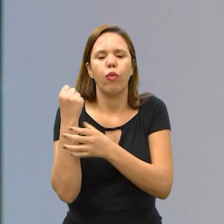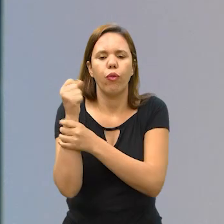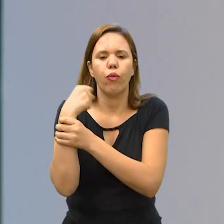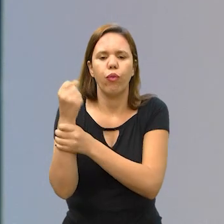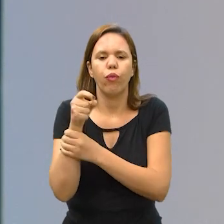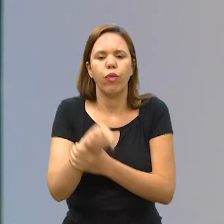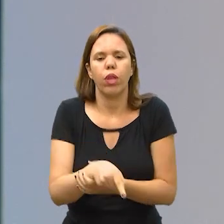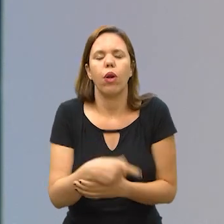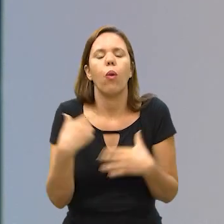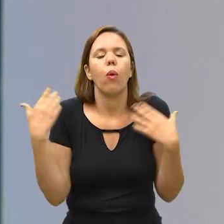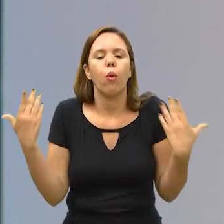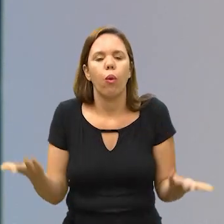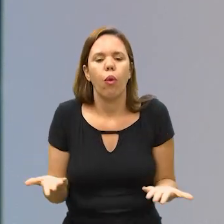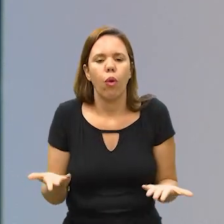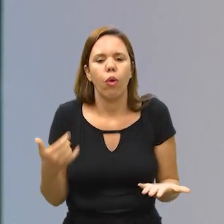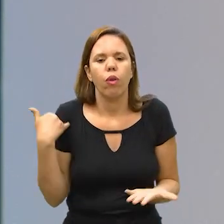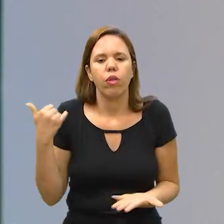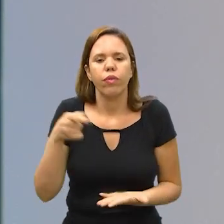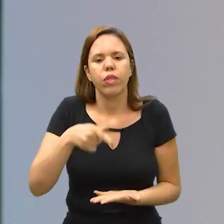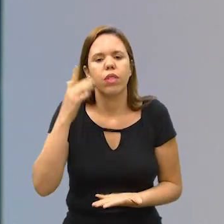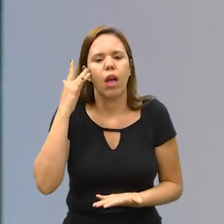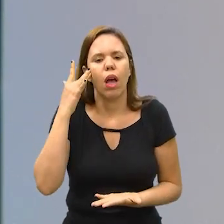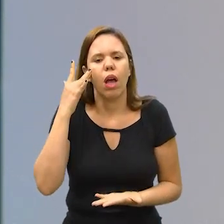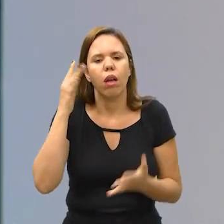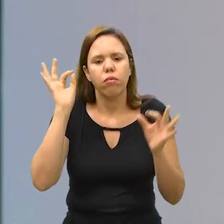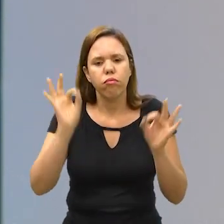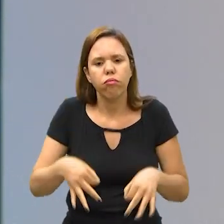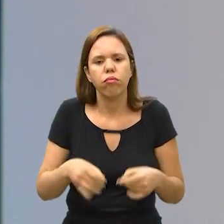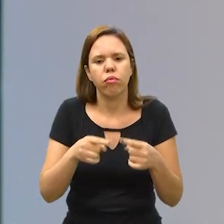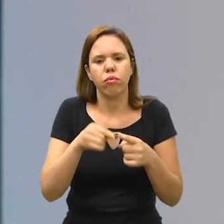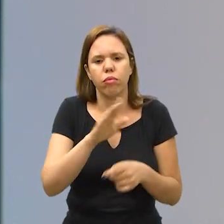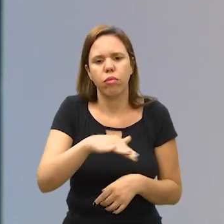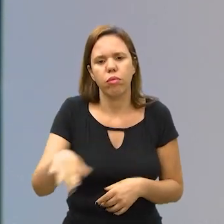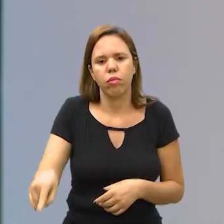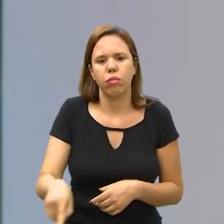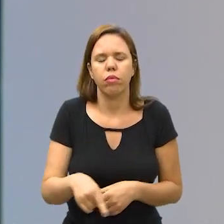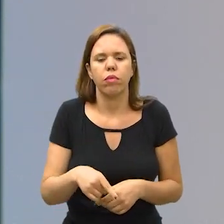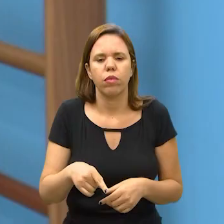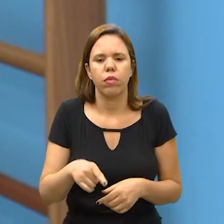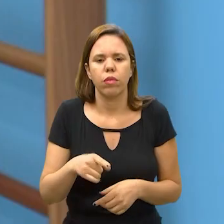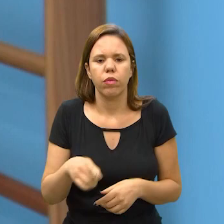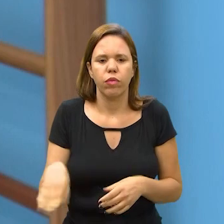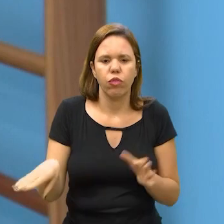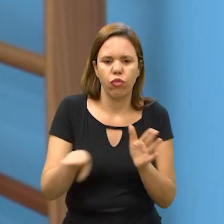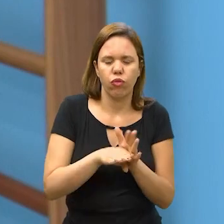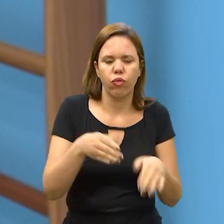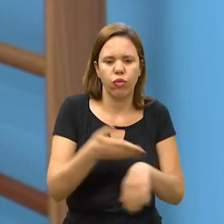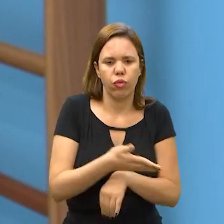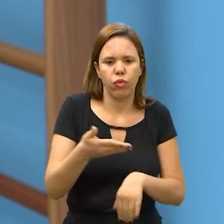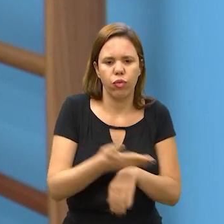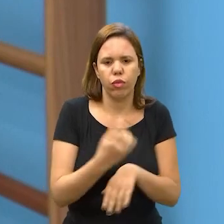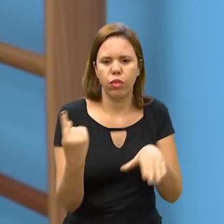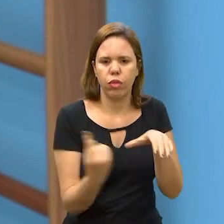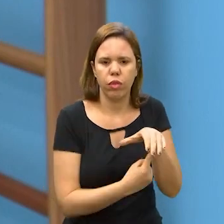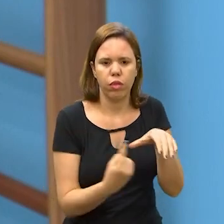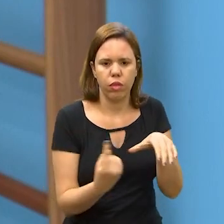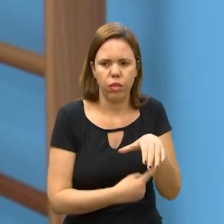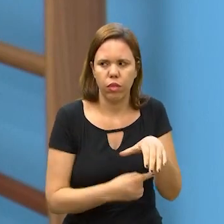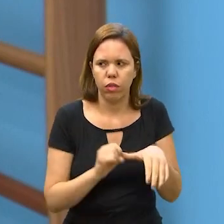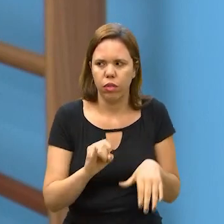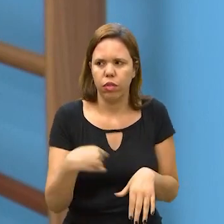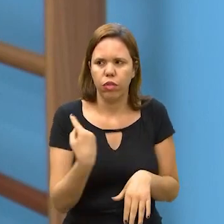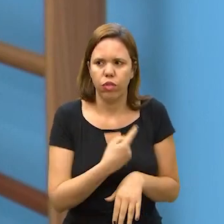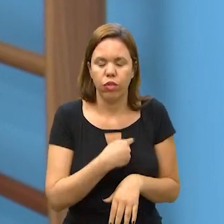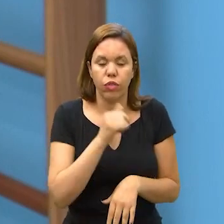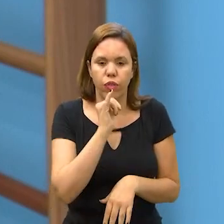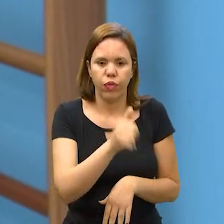fisioterapeuta, qual a idade que você acha ideal para que essa criança venha para a clínica? Então, assim, a gente